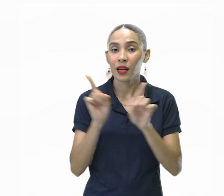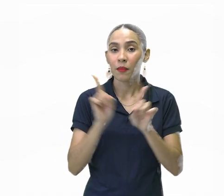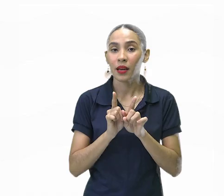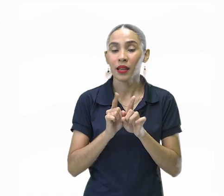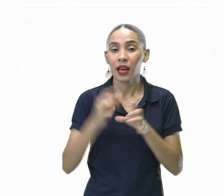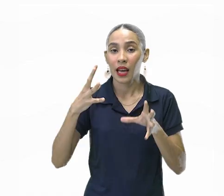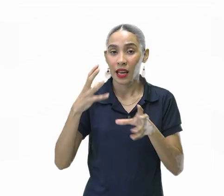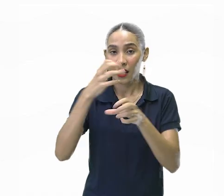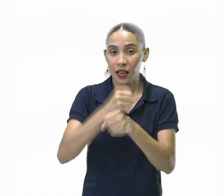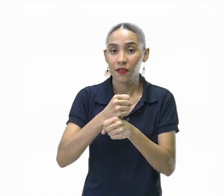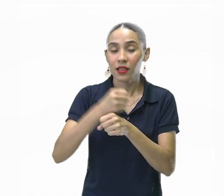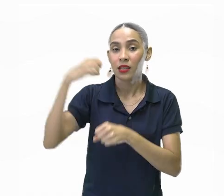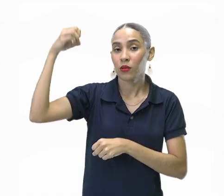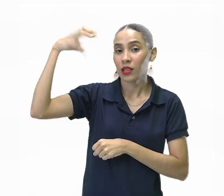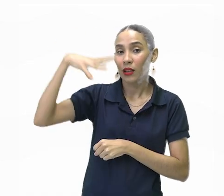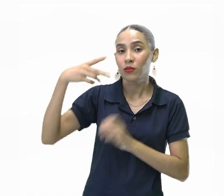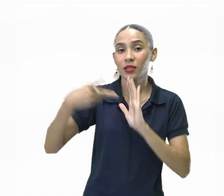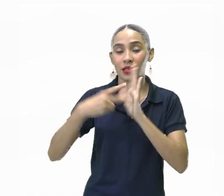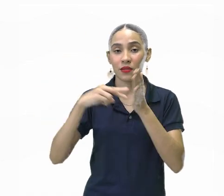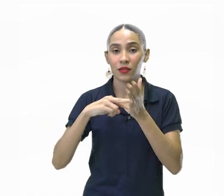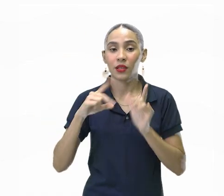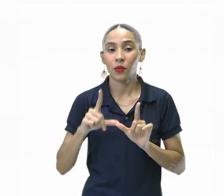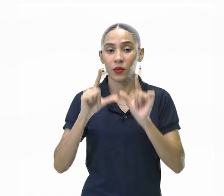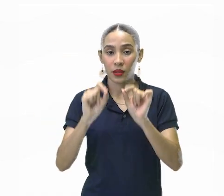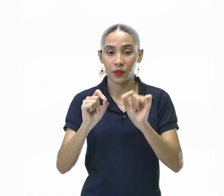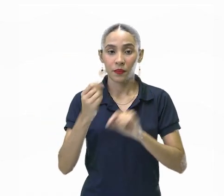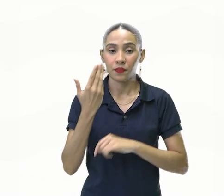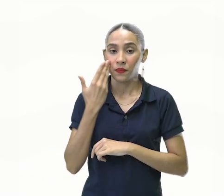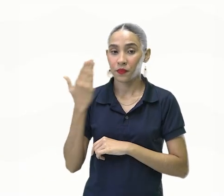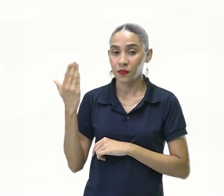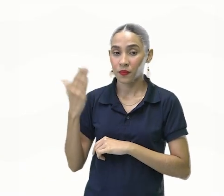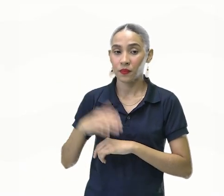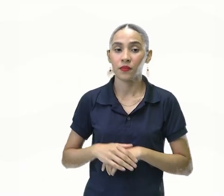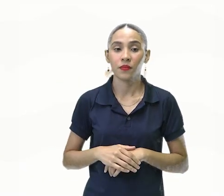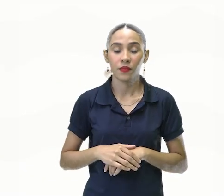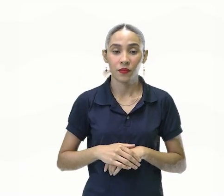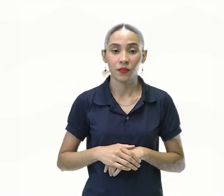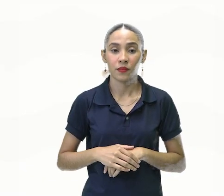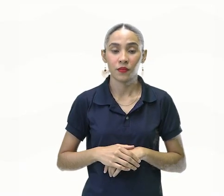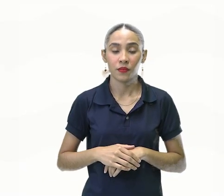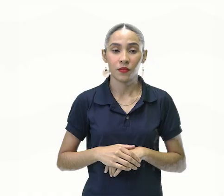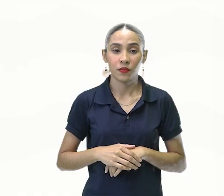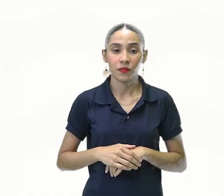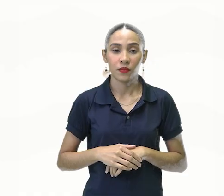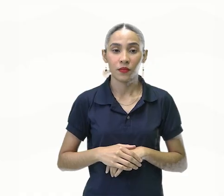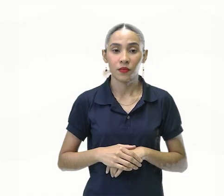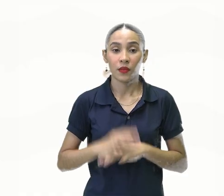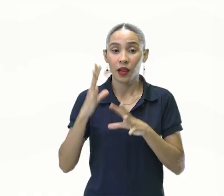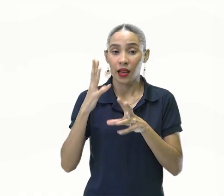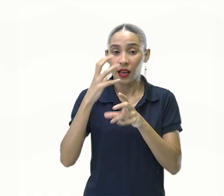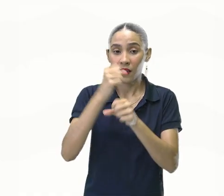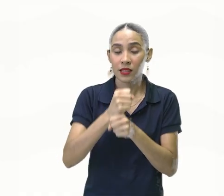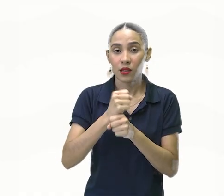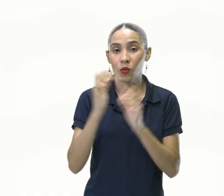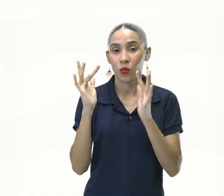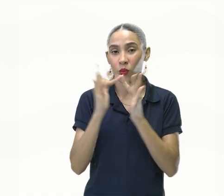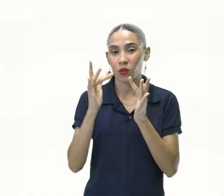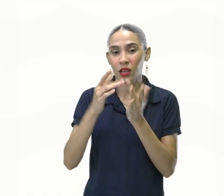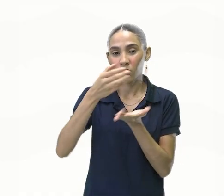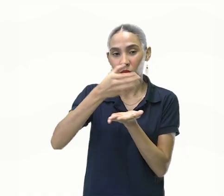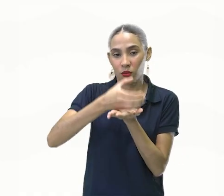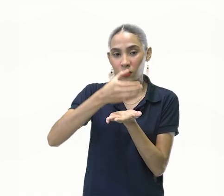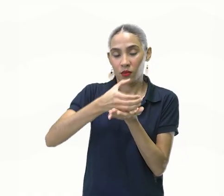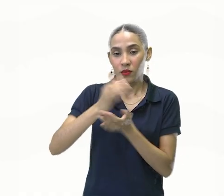sobre a refração da luz, nós temos aqui, ó, que durante a